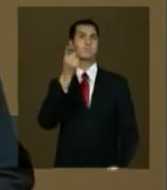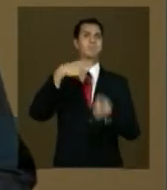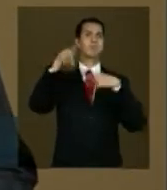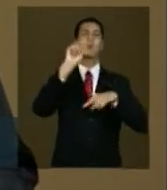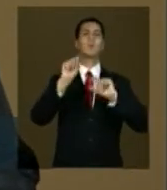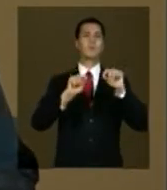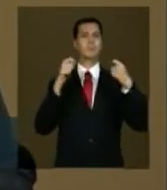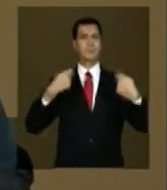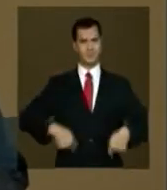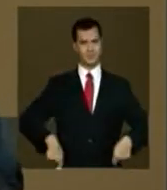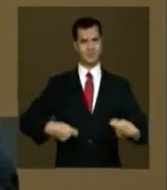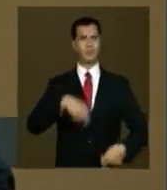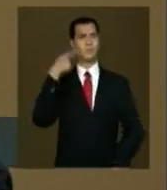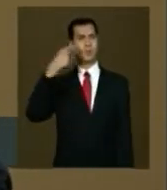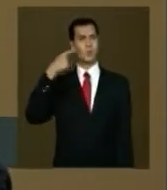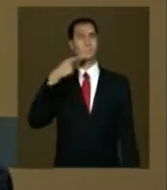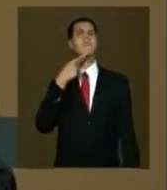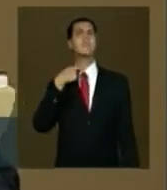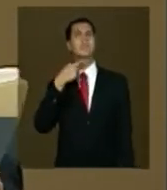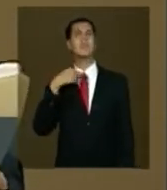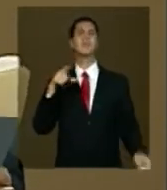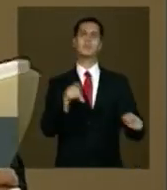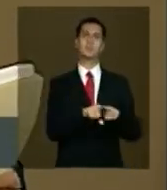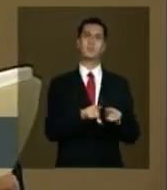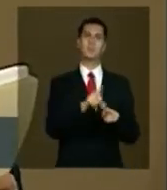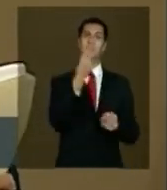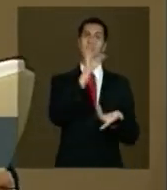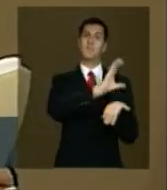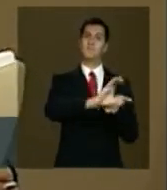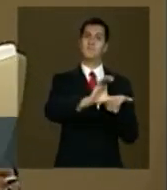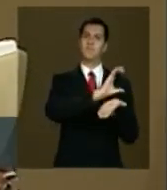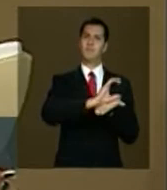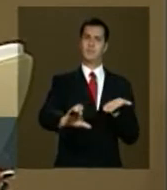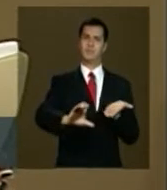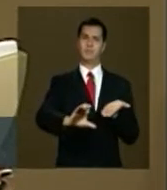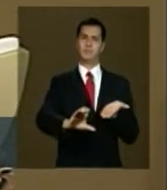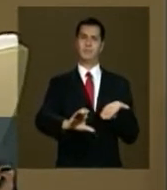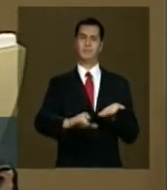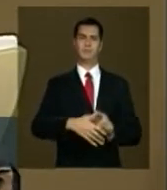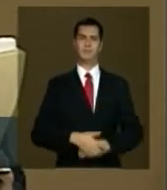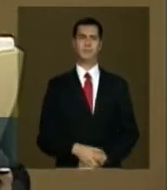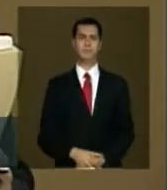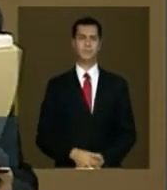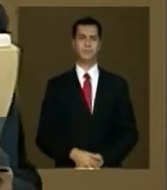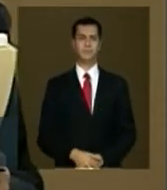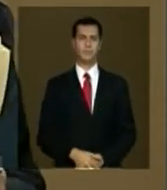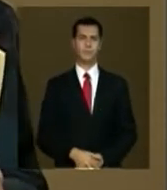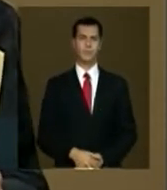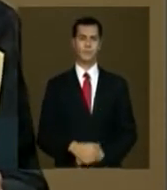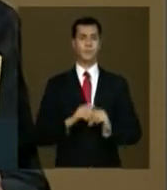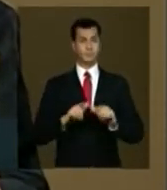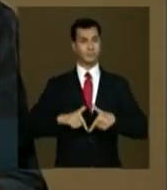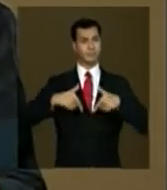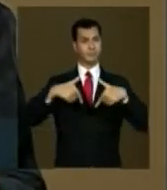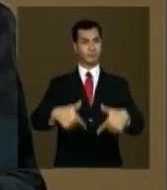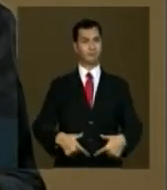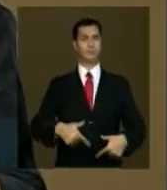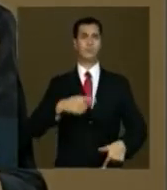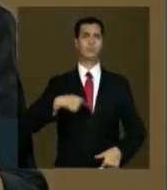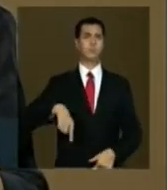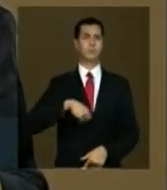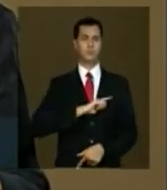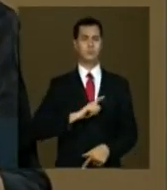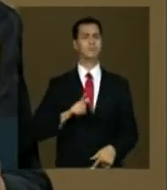com investimentos sociais compatíveis com esses propósitos estes esforços comuns T obtido